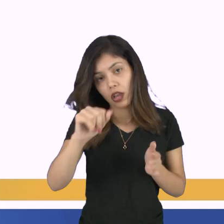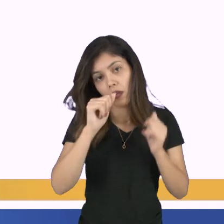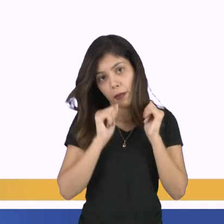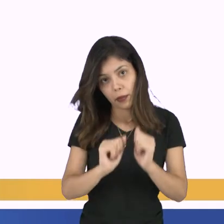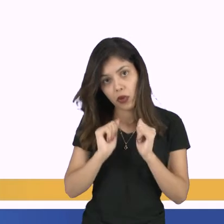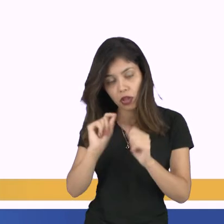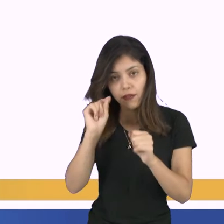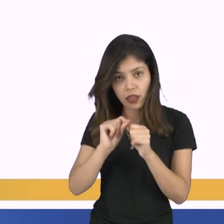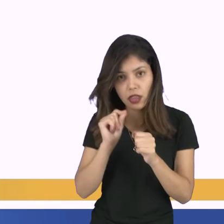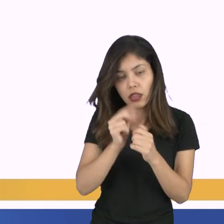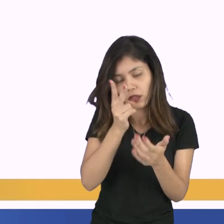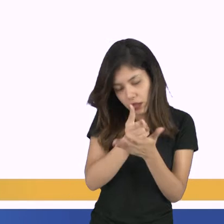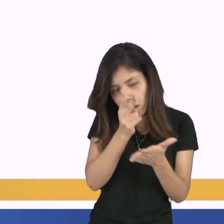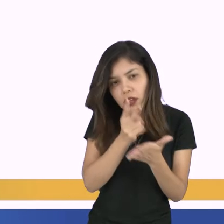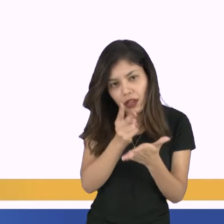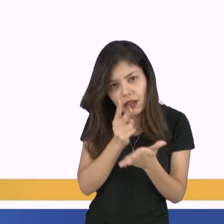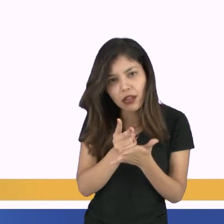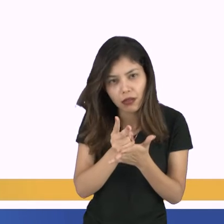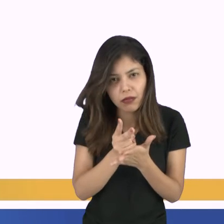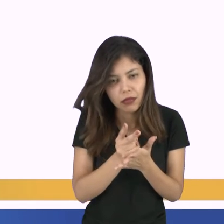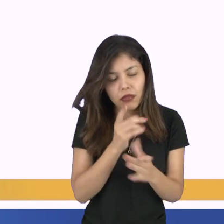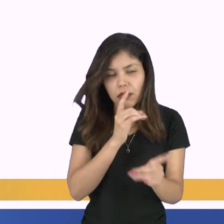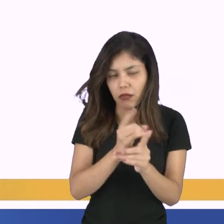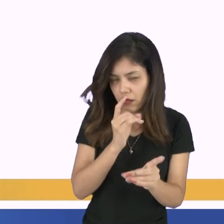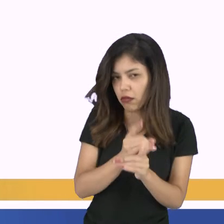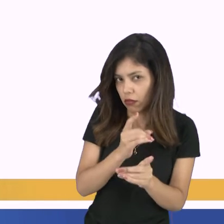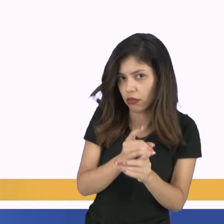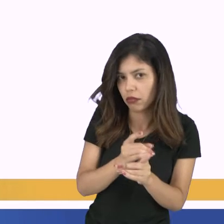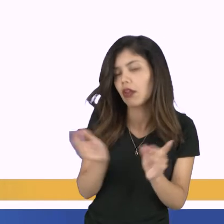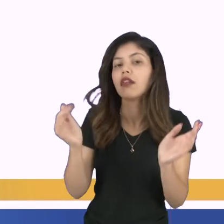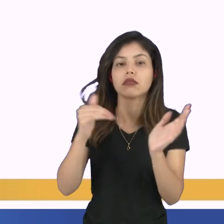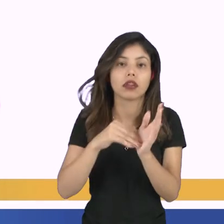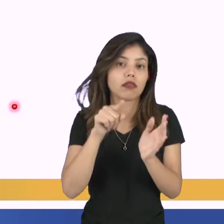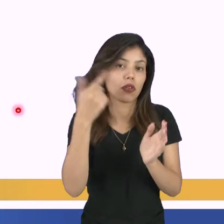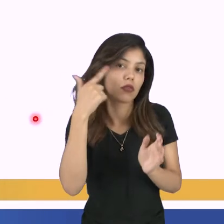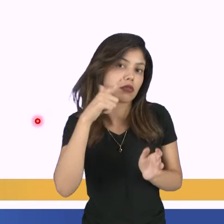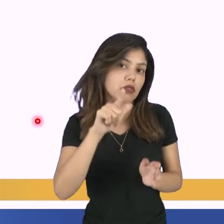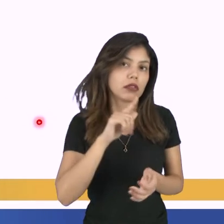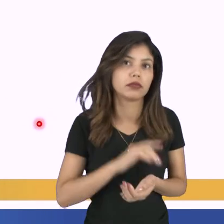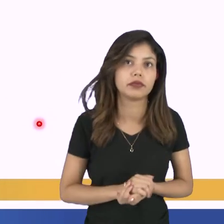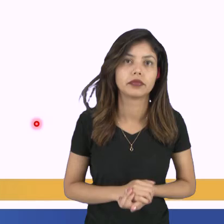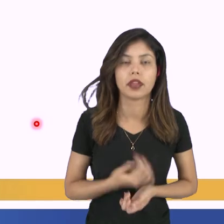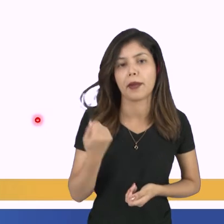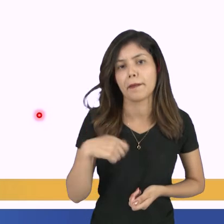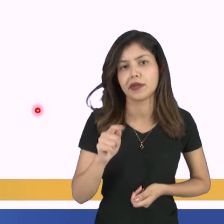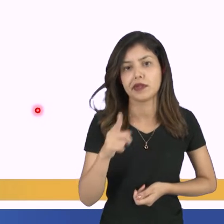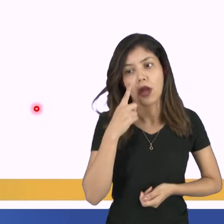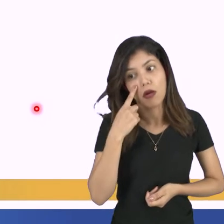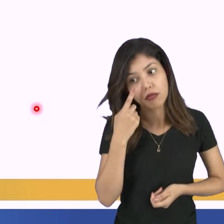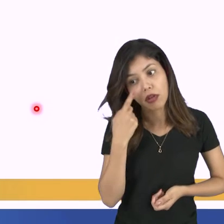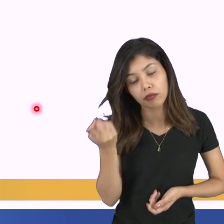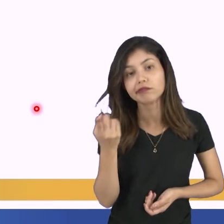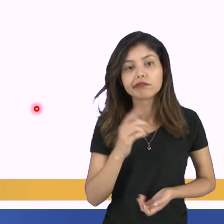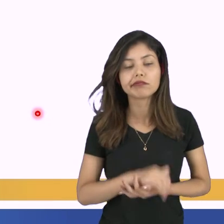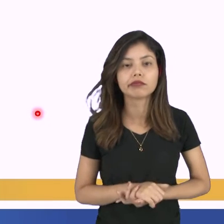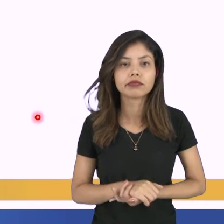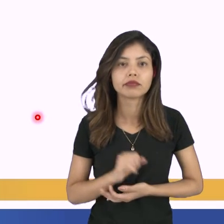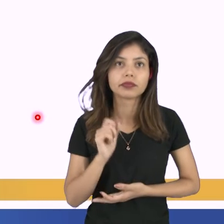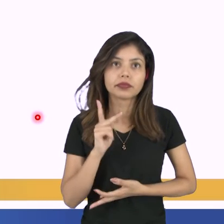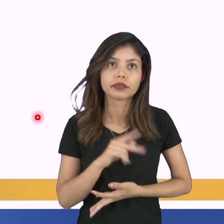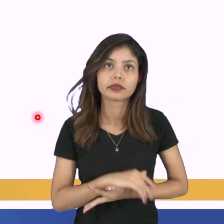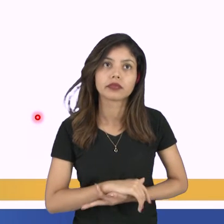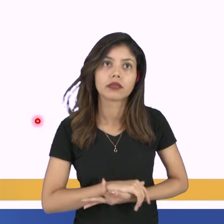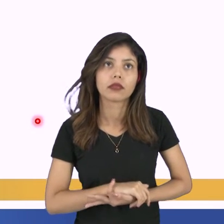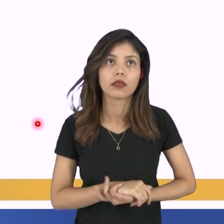você possa estar sempre fazendo essa distribuição e identificando, até que você consiga fazer isso sem olhar para o diagrama,